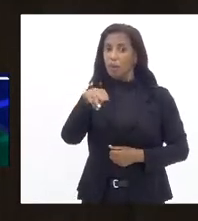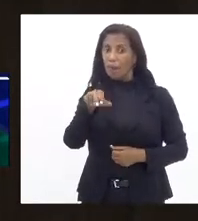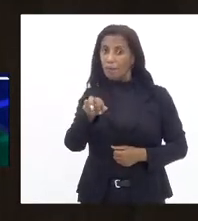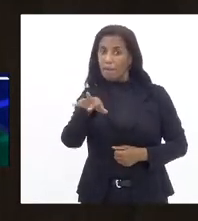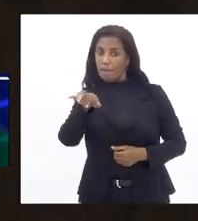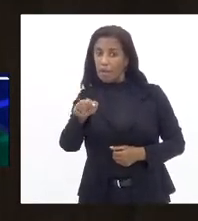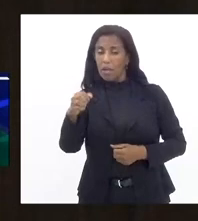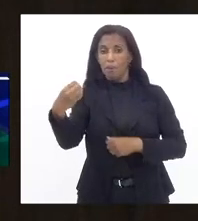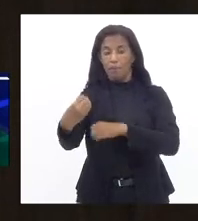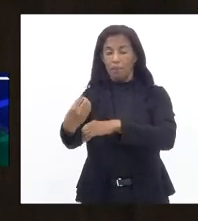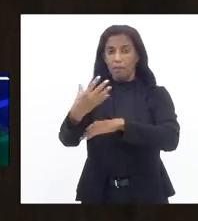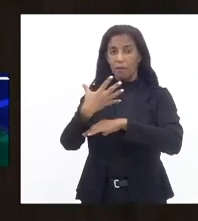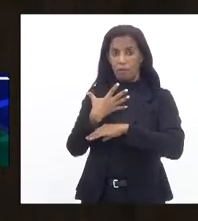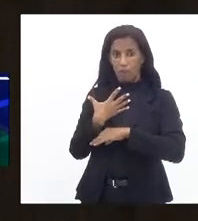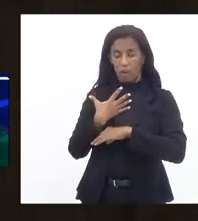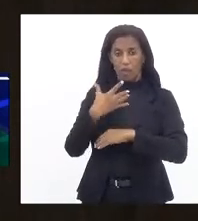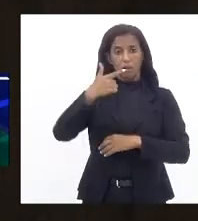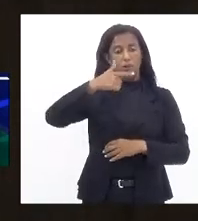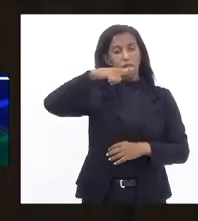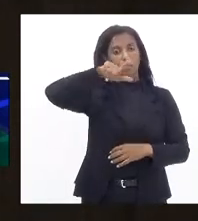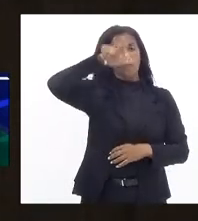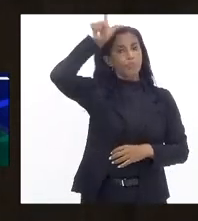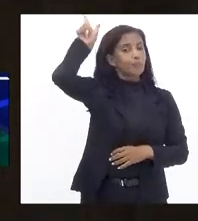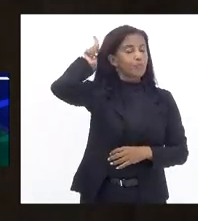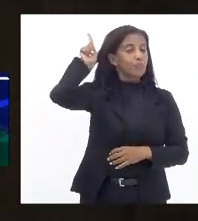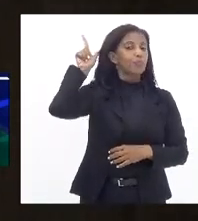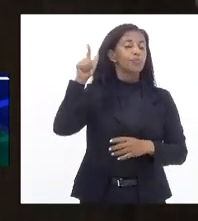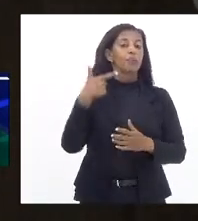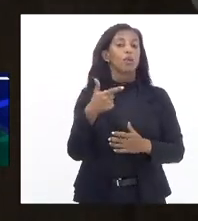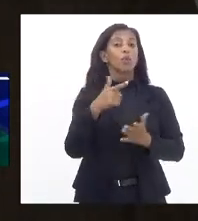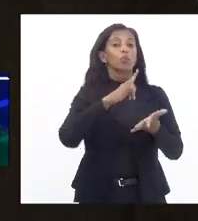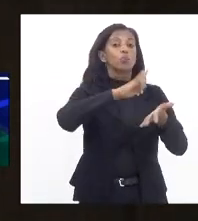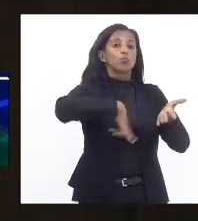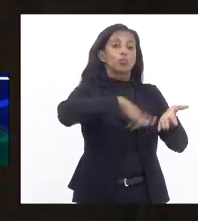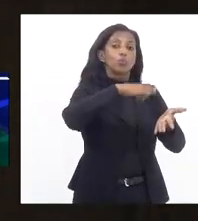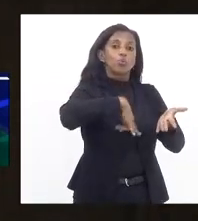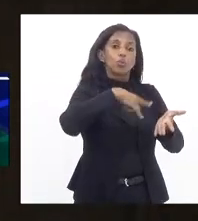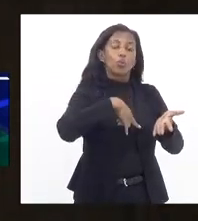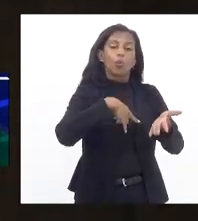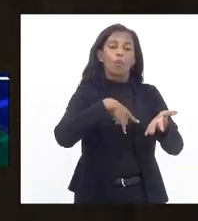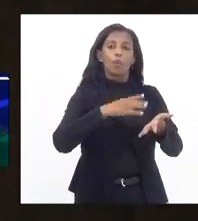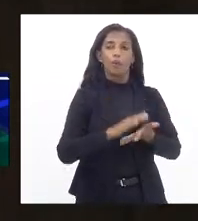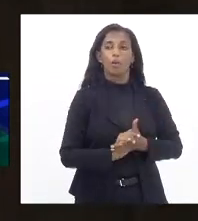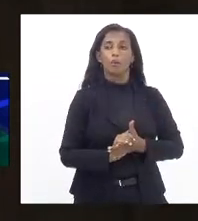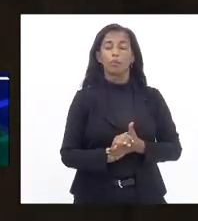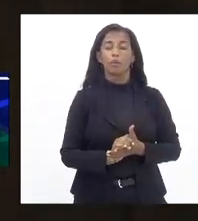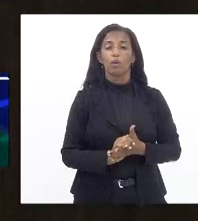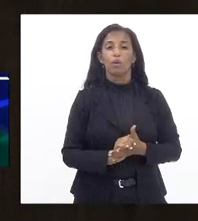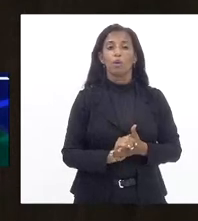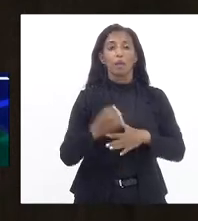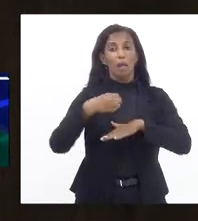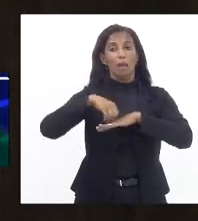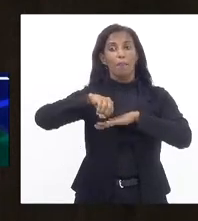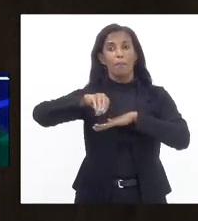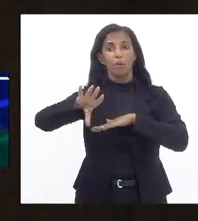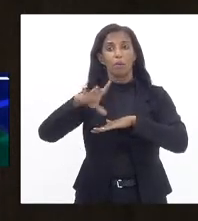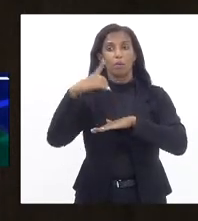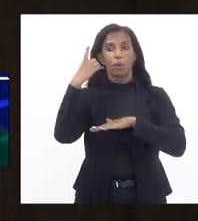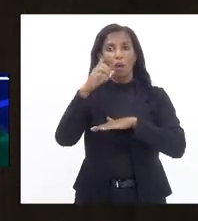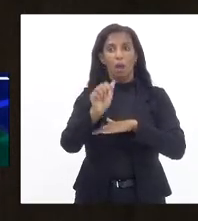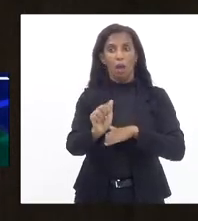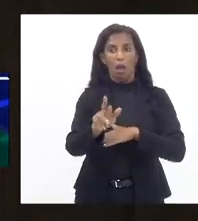ela que me enviasse, deputado Luiz Paulo, os documentos encaminhados ao deputado Atila. Eu, de